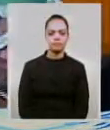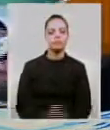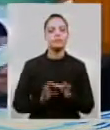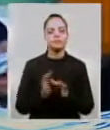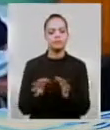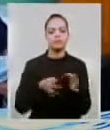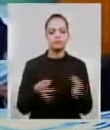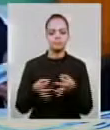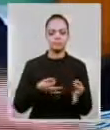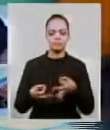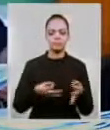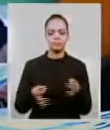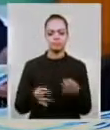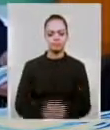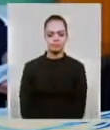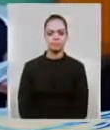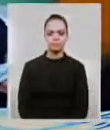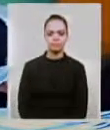Deliberação de projetos.